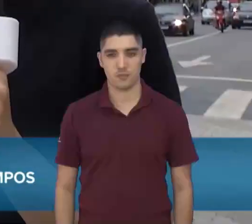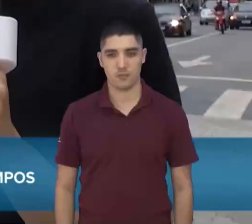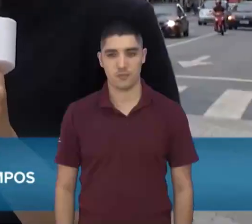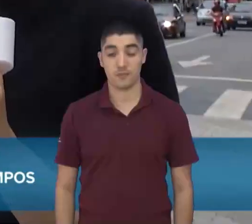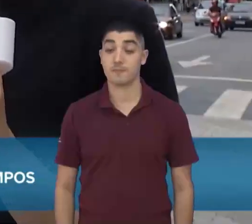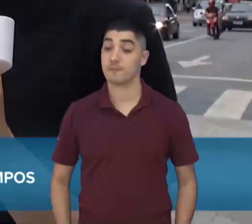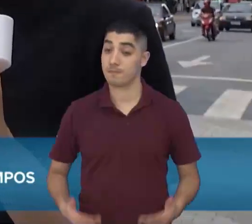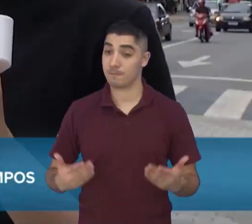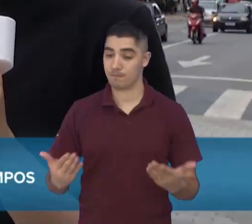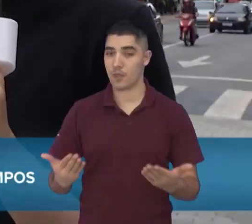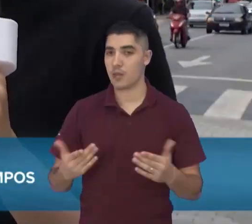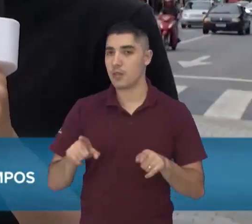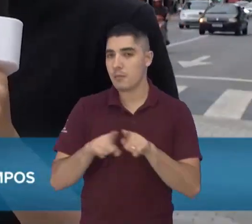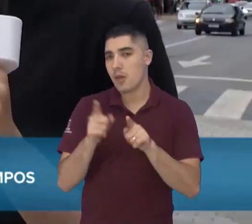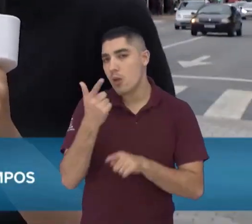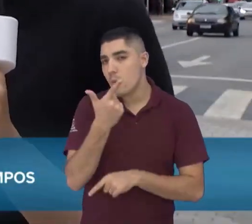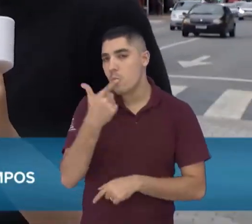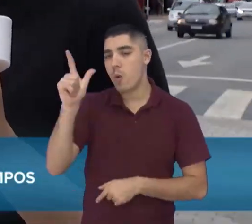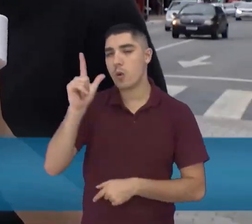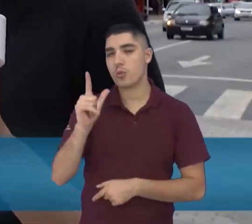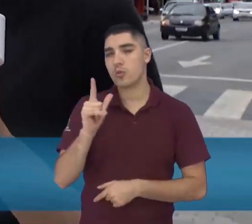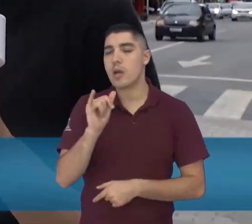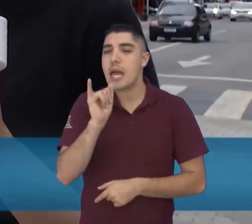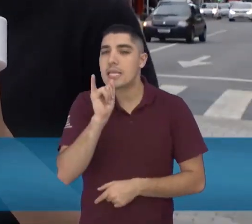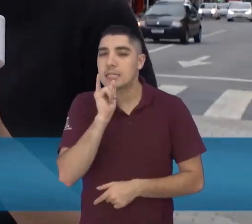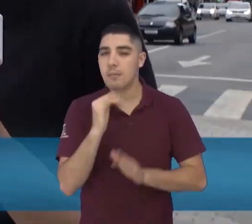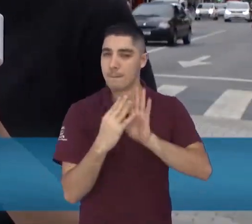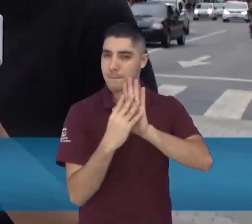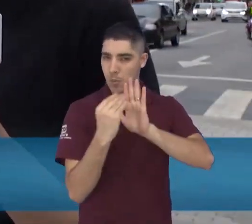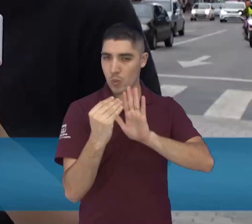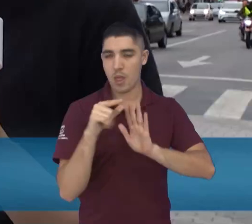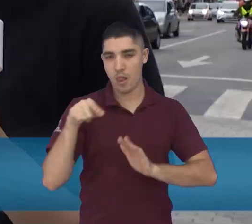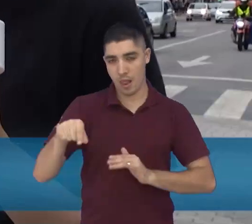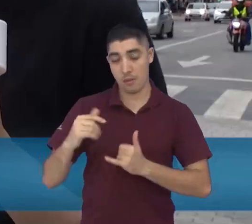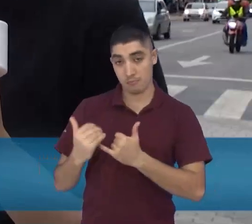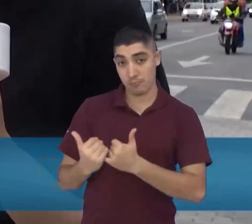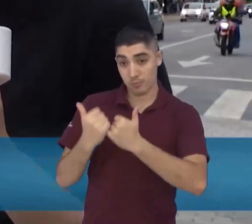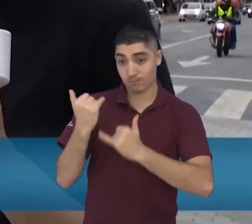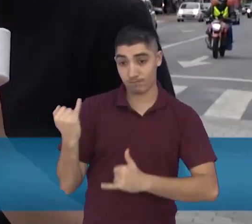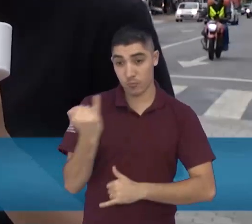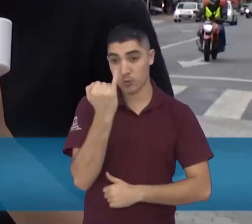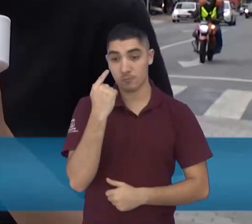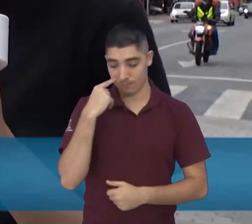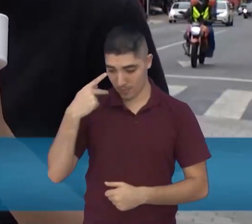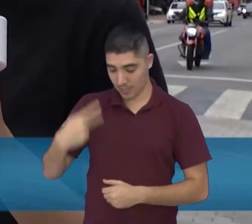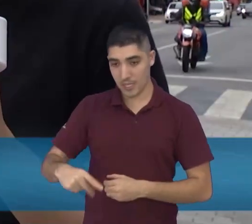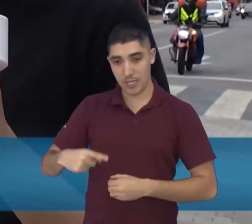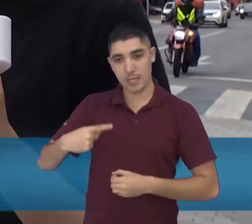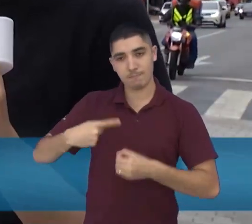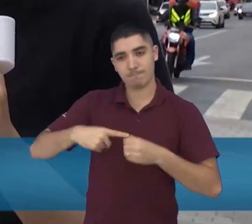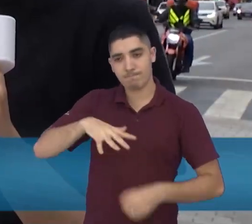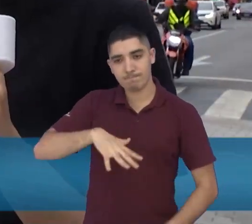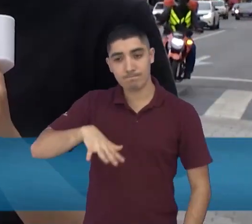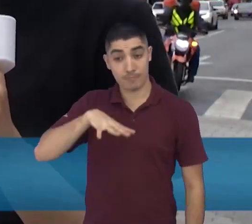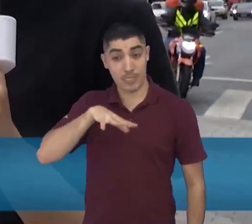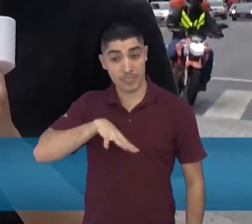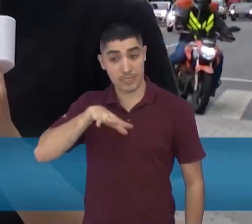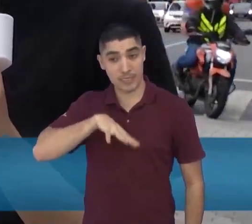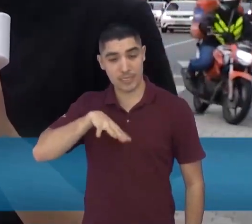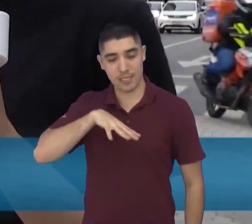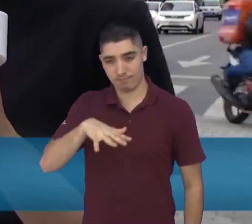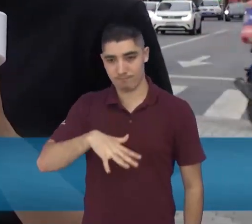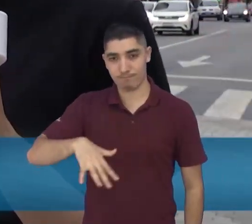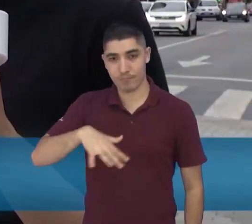Para citar um outro exemplo bem importante para a história e para a cultura da cidade, nós viemos até o centro de São José. Aqui nós encontramos